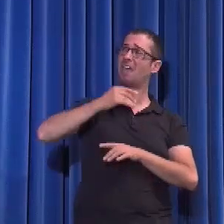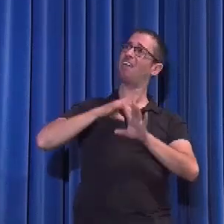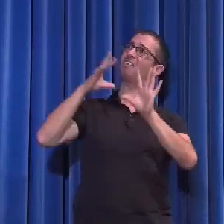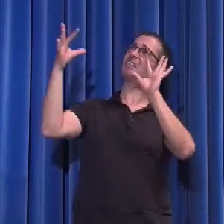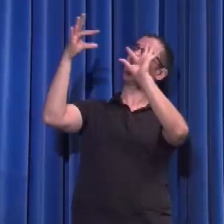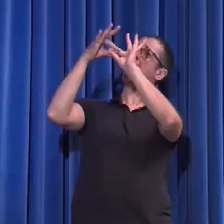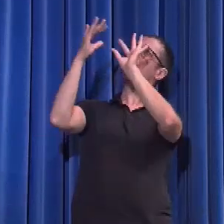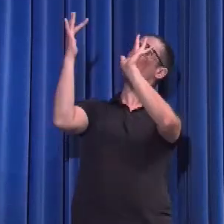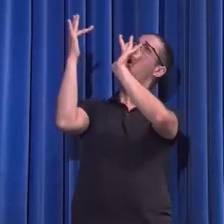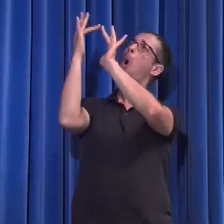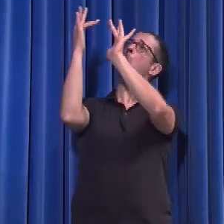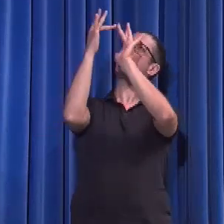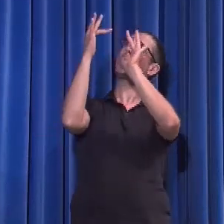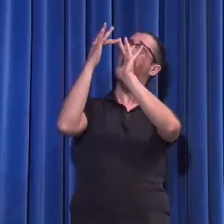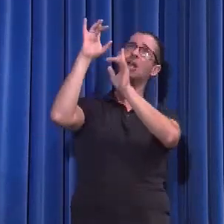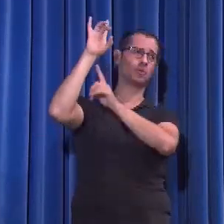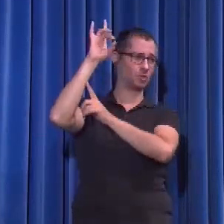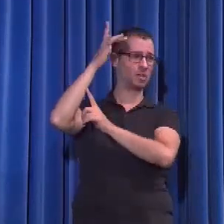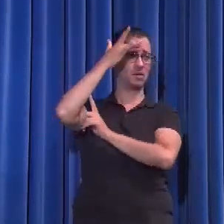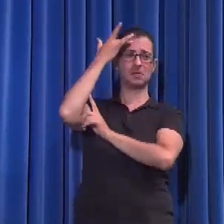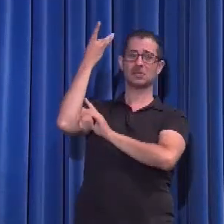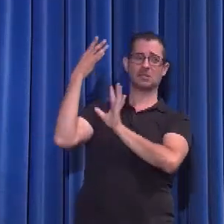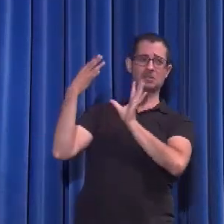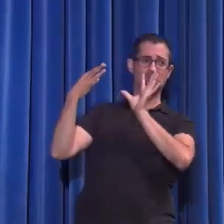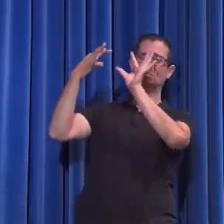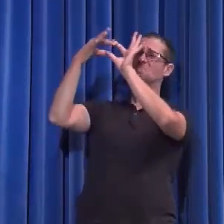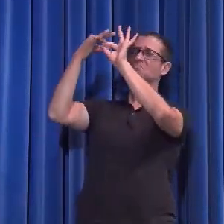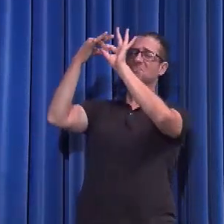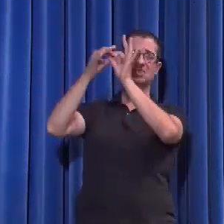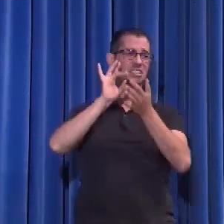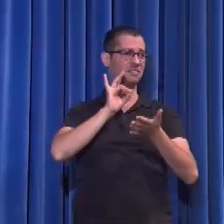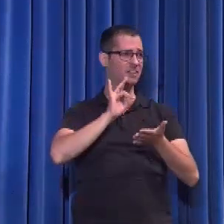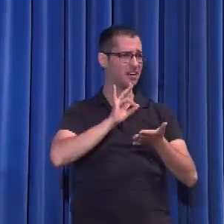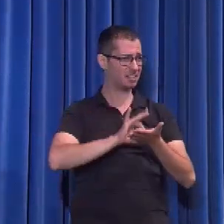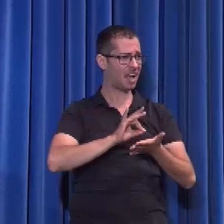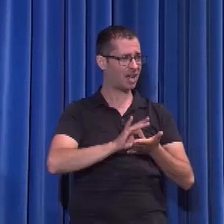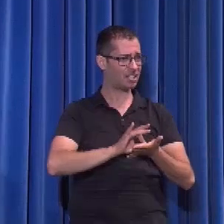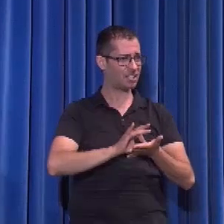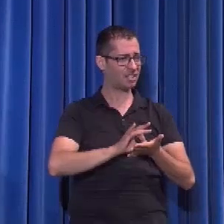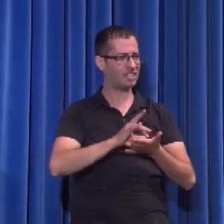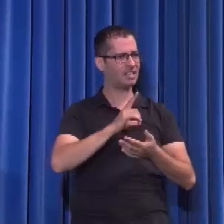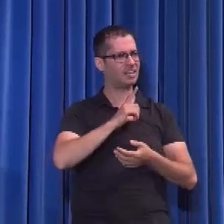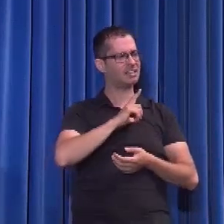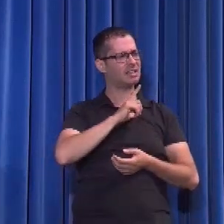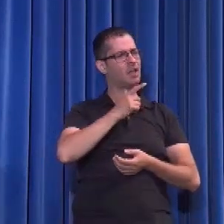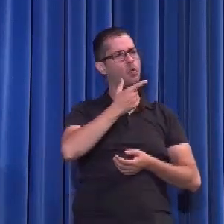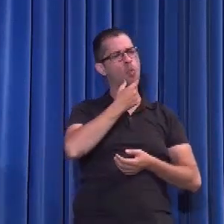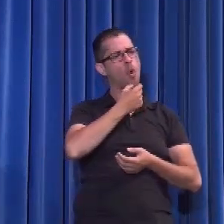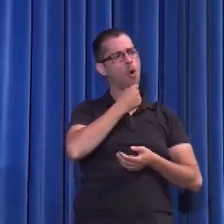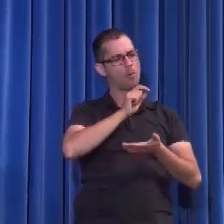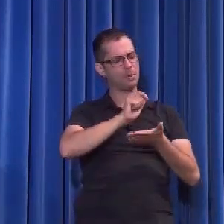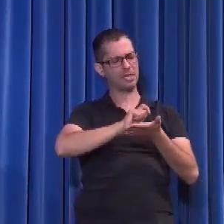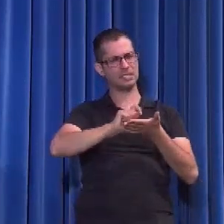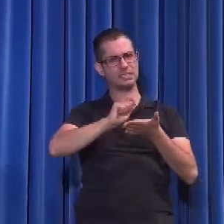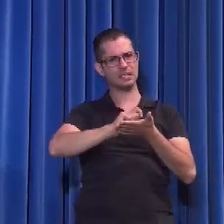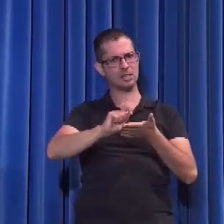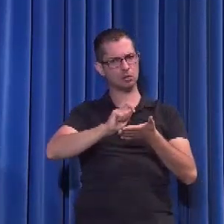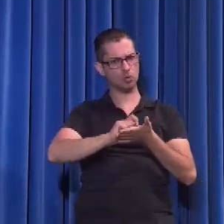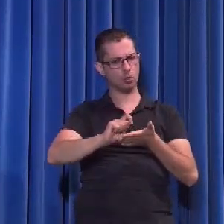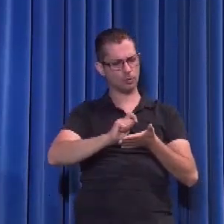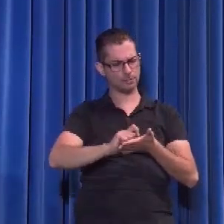relacionamos e temos intimidade. Um escritor chamado A.W. Pink, Arthur